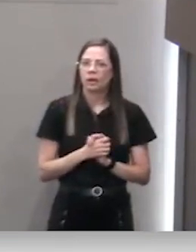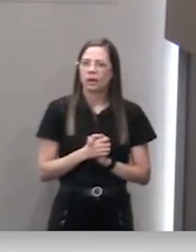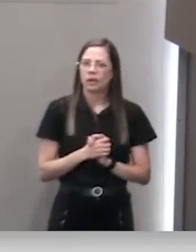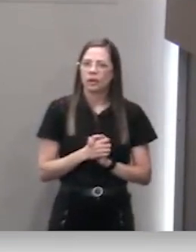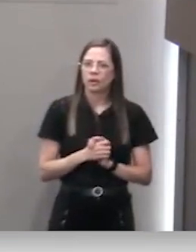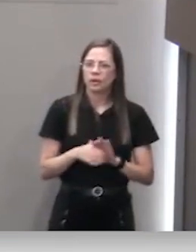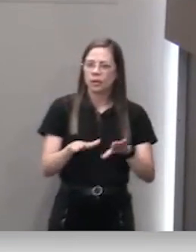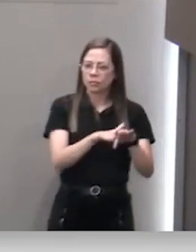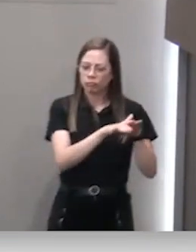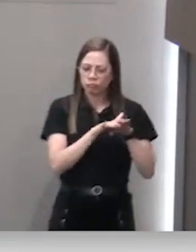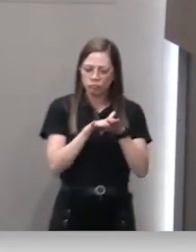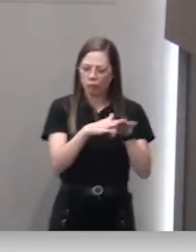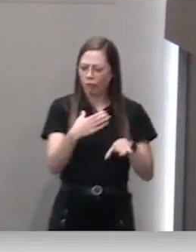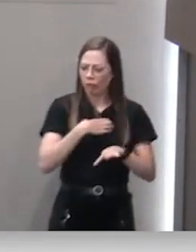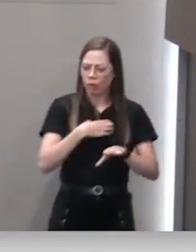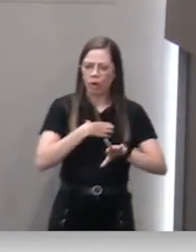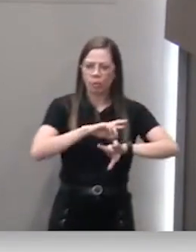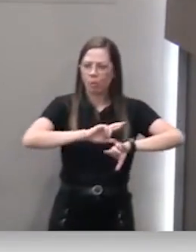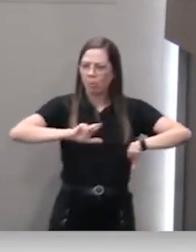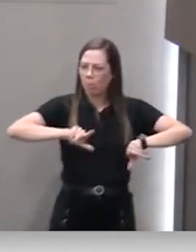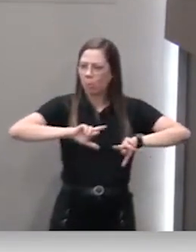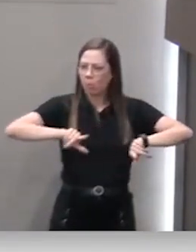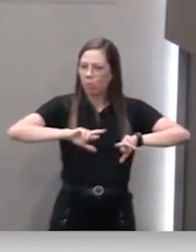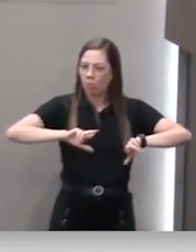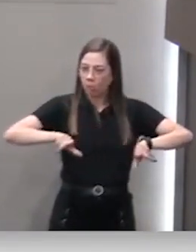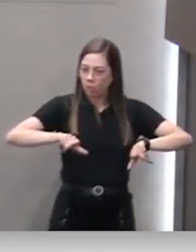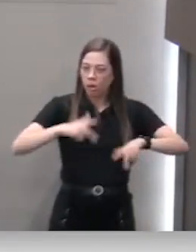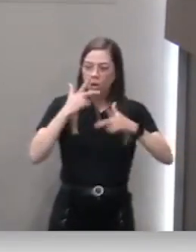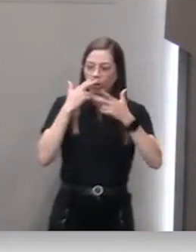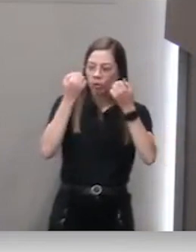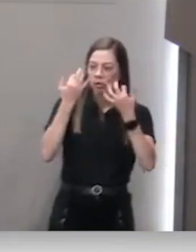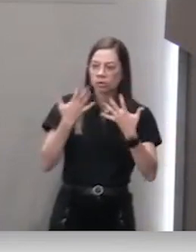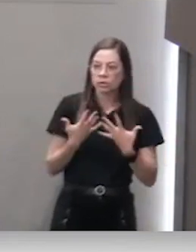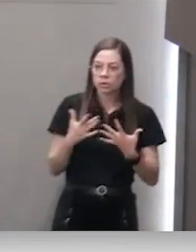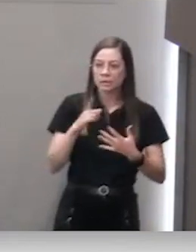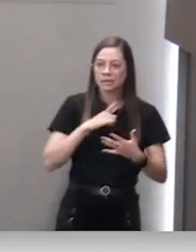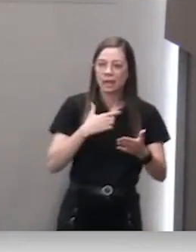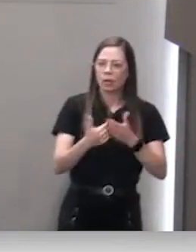de nenhuma forma, pode ser, como foi dito, tem qualquer caráter